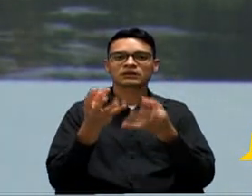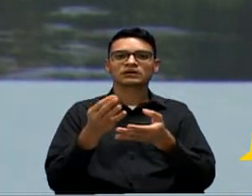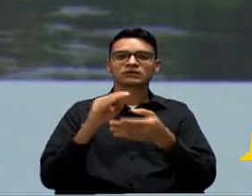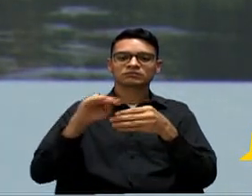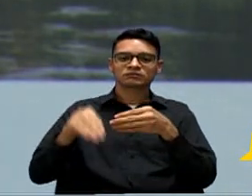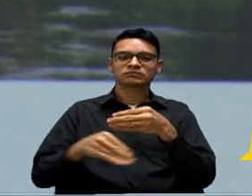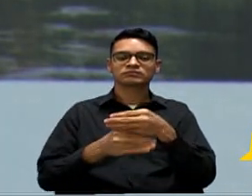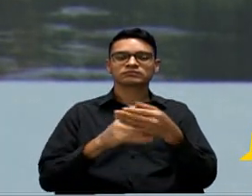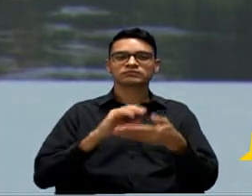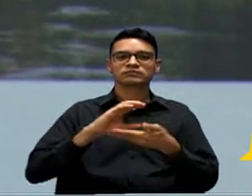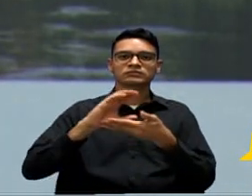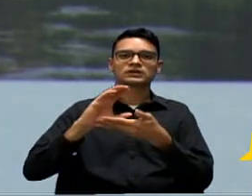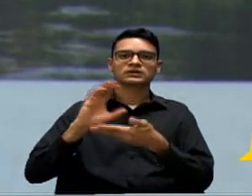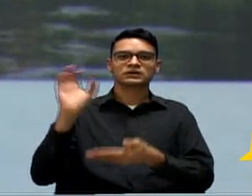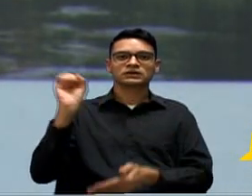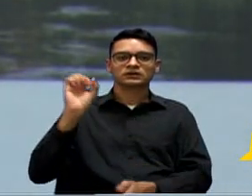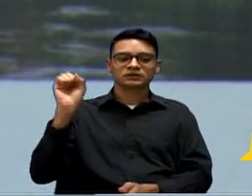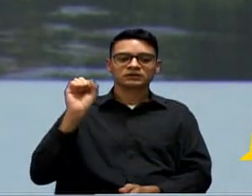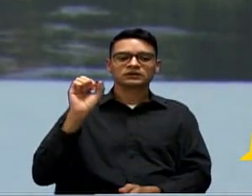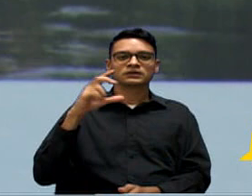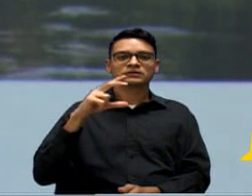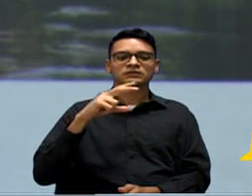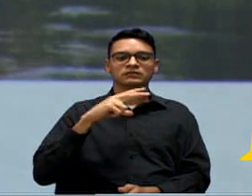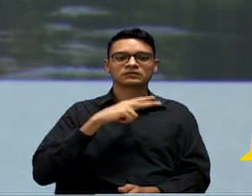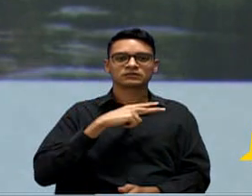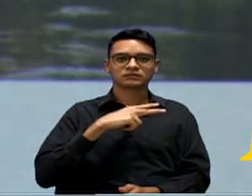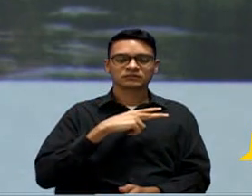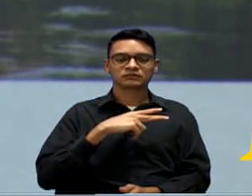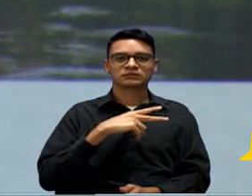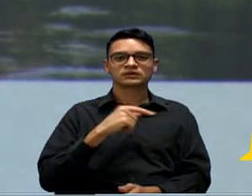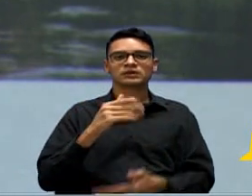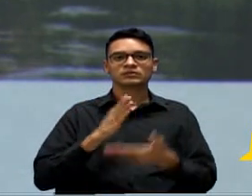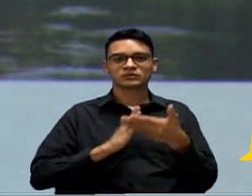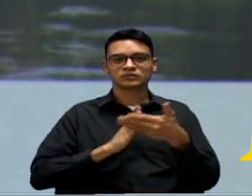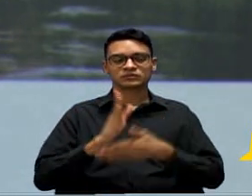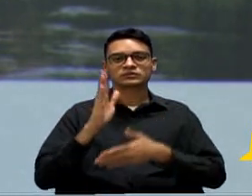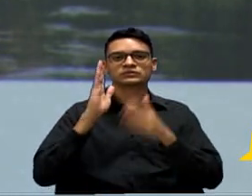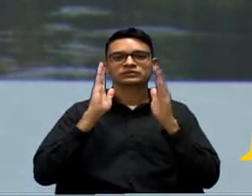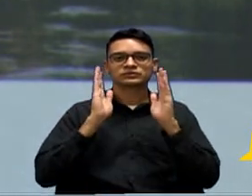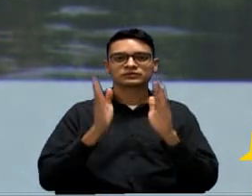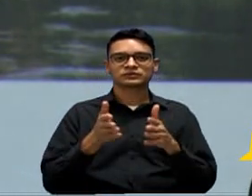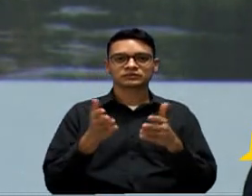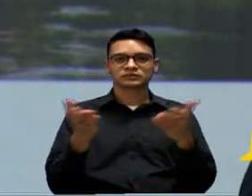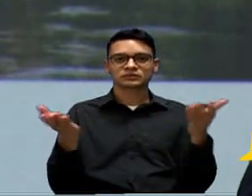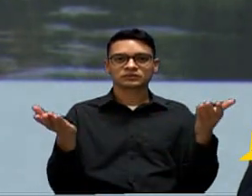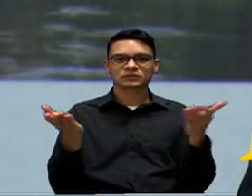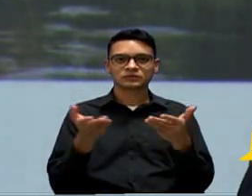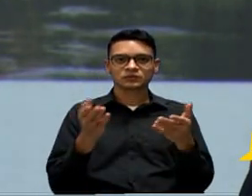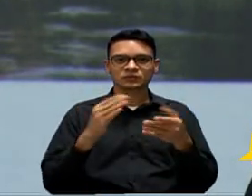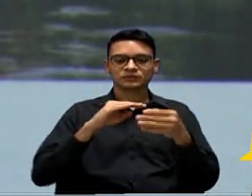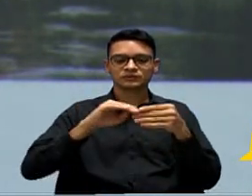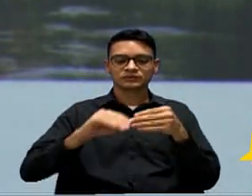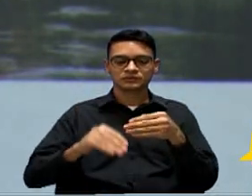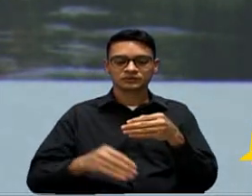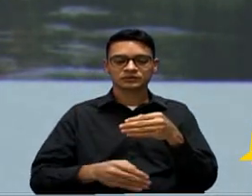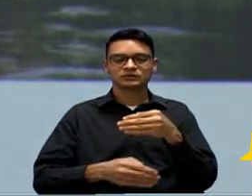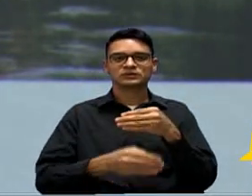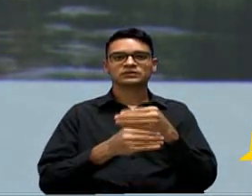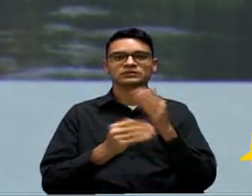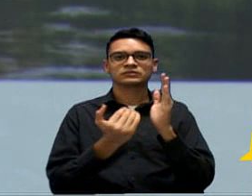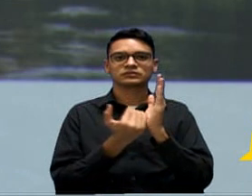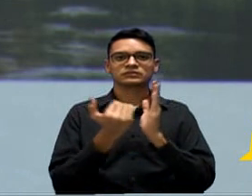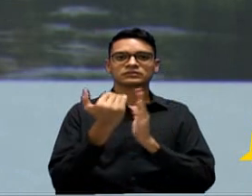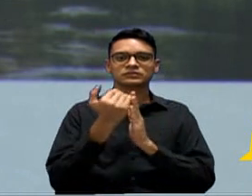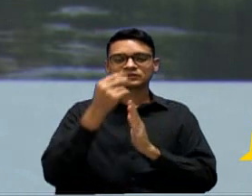que é o regime de previdência complementar. Pois bem, isso foi aprovado, está sendo implementado